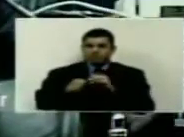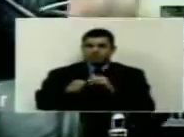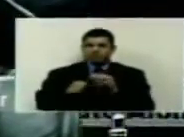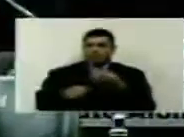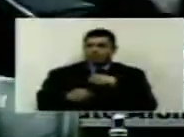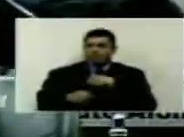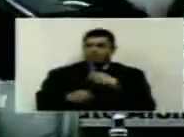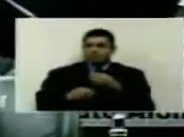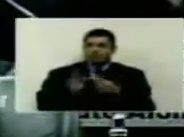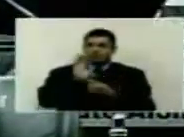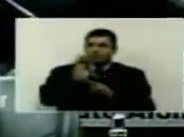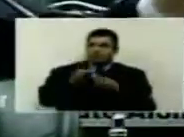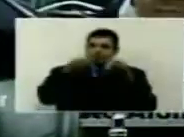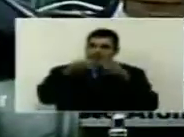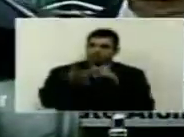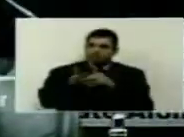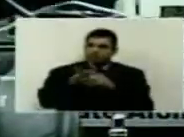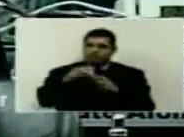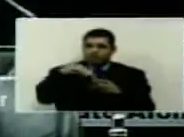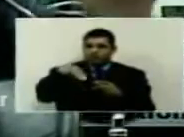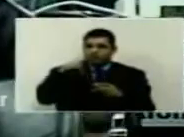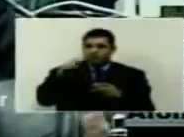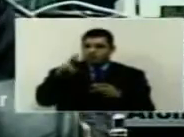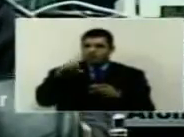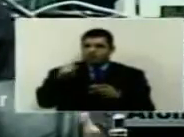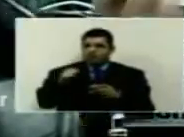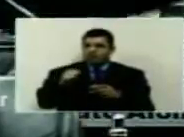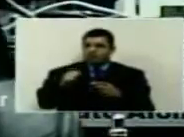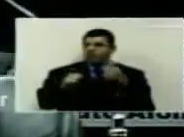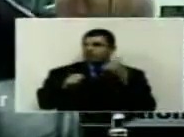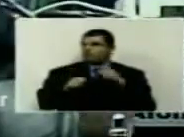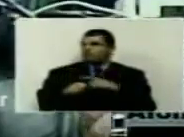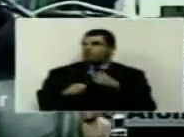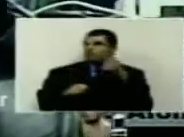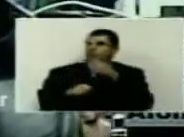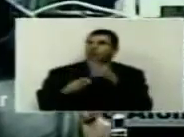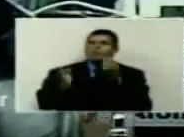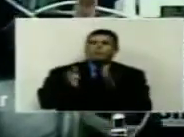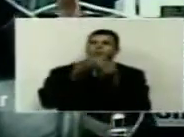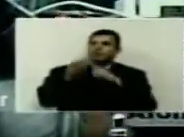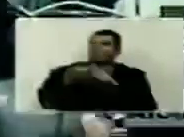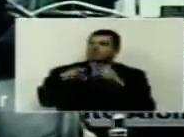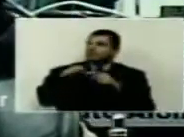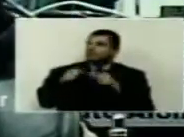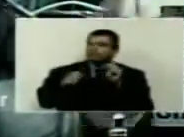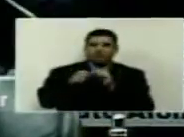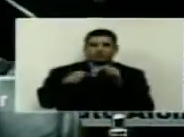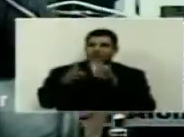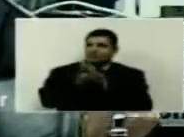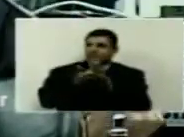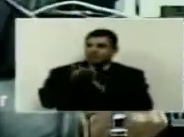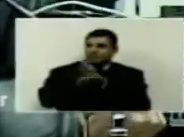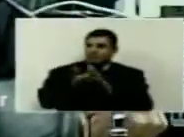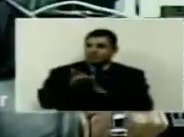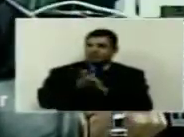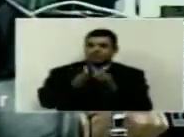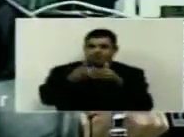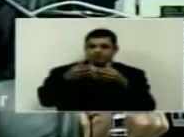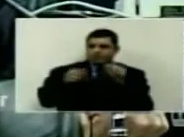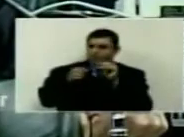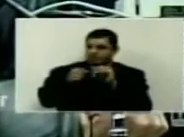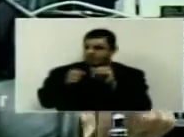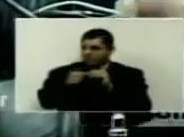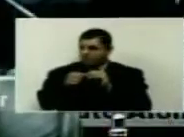no momento em que se manejar realmente madeira, o sul não tem madeira e ele não pode sobretaxar nada e nem nos impedir de